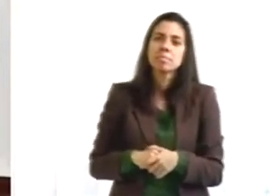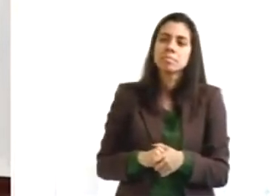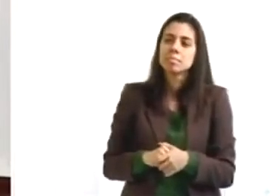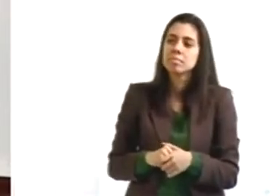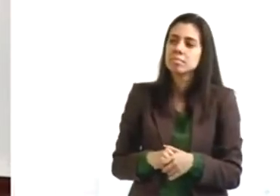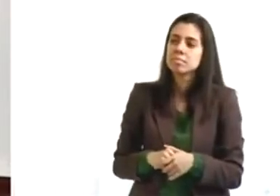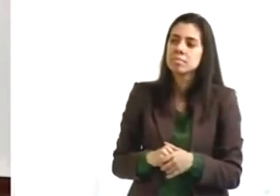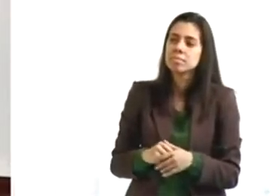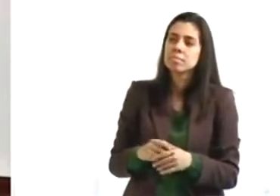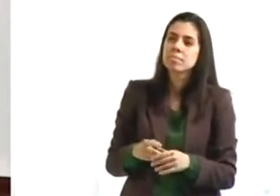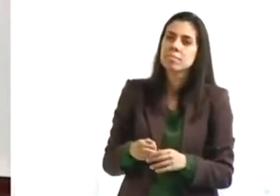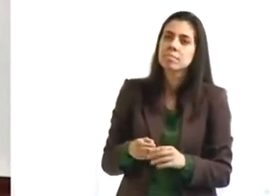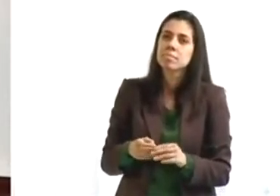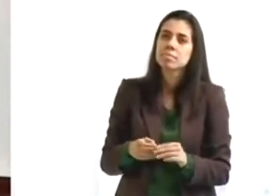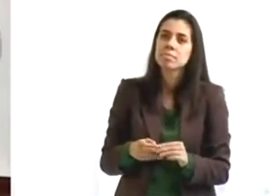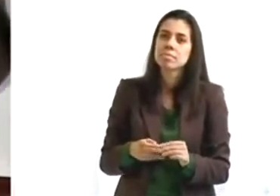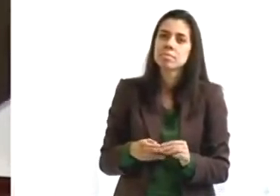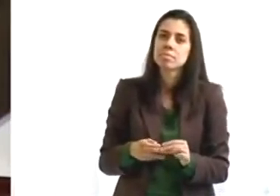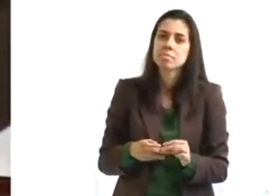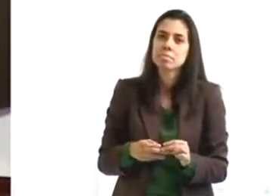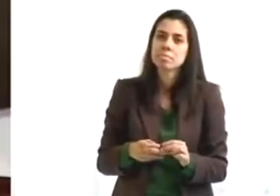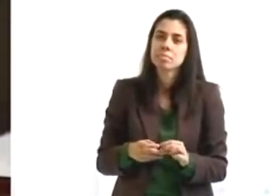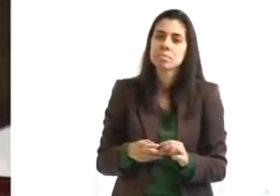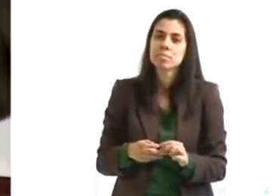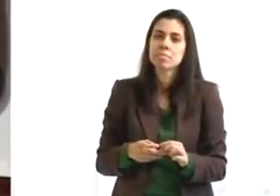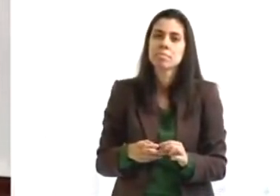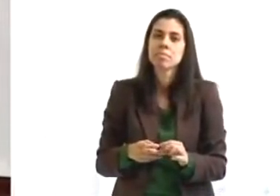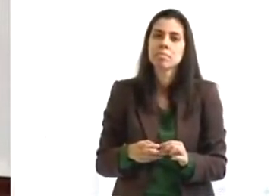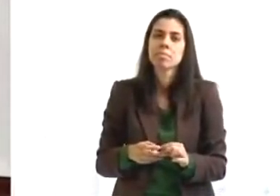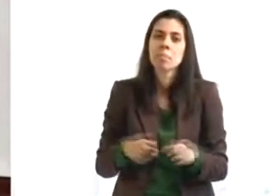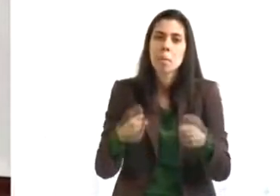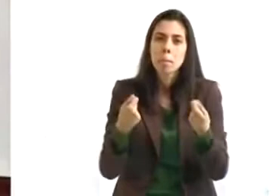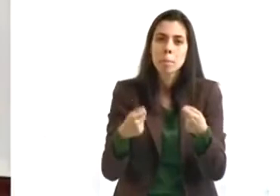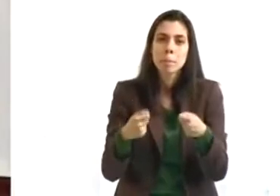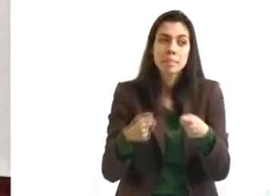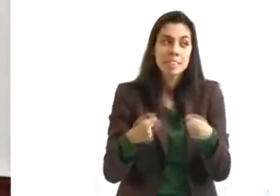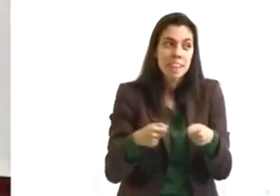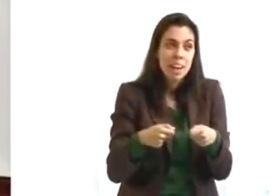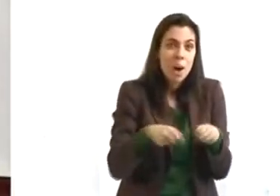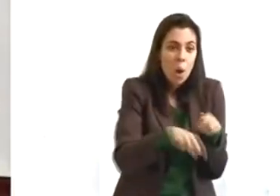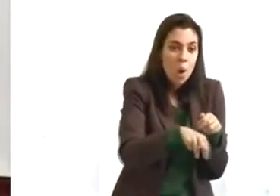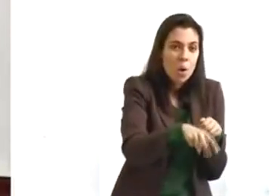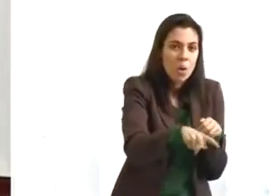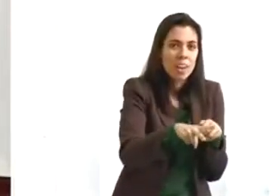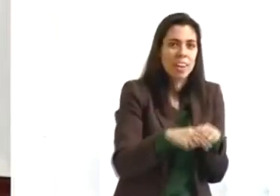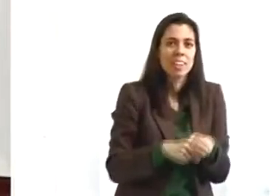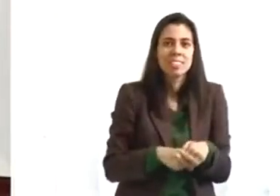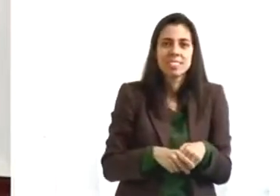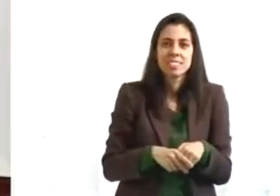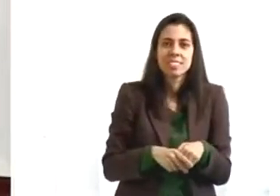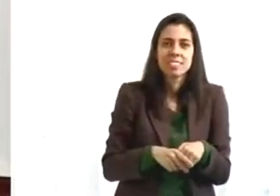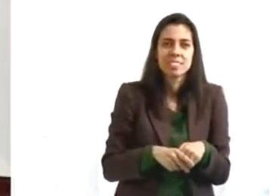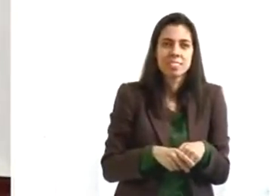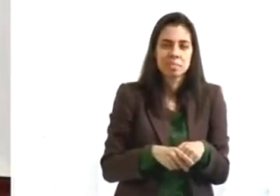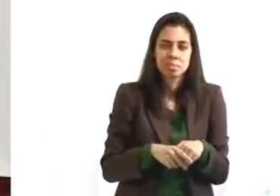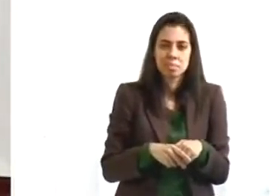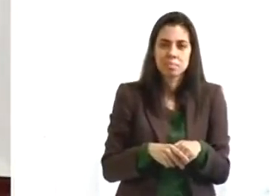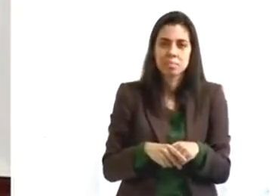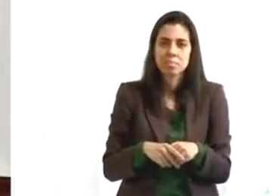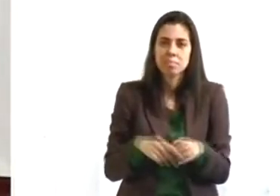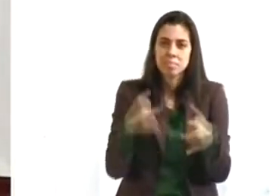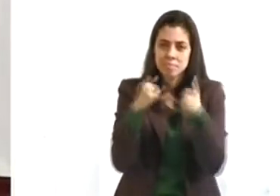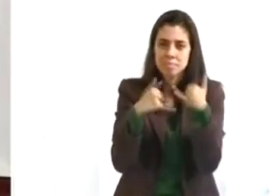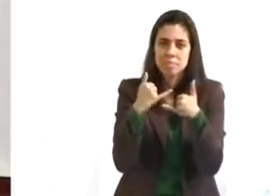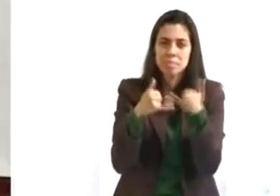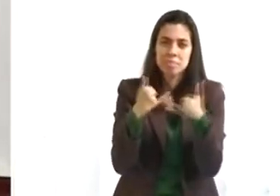nossos profissionais da educação física: está vendo, pastor? O senhor tem que malhar um pouquinho aí, porque se o senhor tiver que correr do lado de alguém na rua, o senhor vai ter que estar em forma, senão o senhor não vai